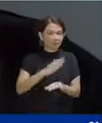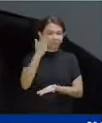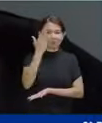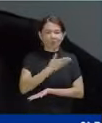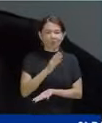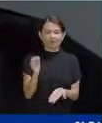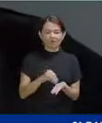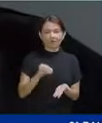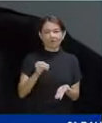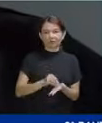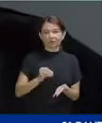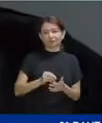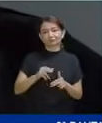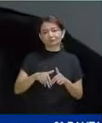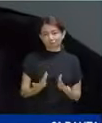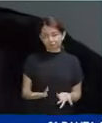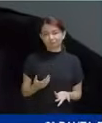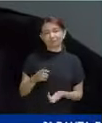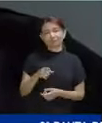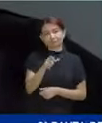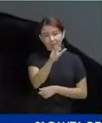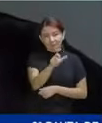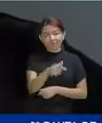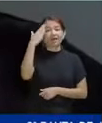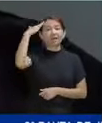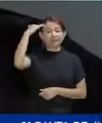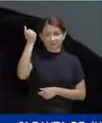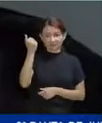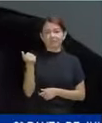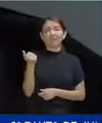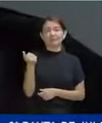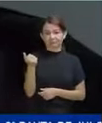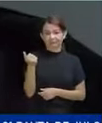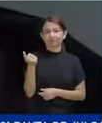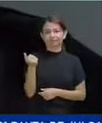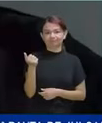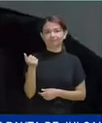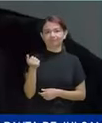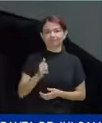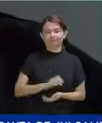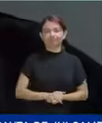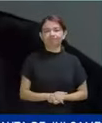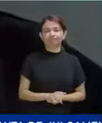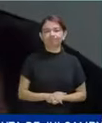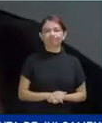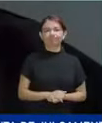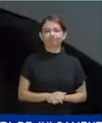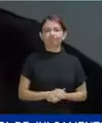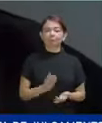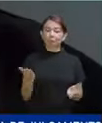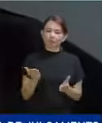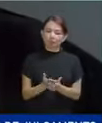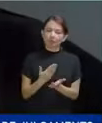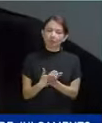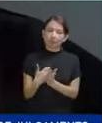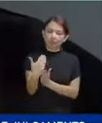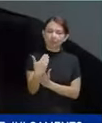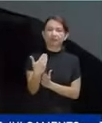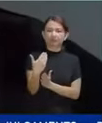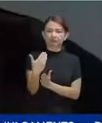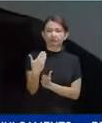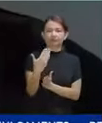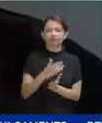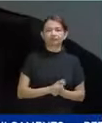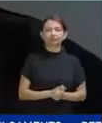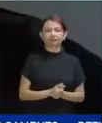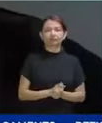conta e, naturalmente, assume as consequências desse ato já julgado no processo original. Então, não havendo essa